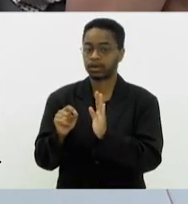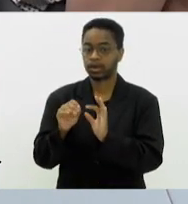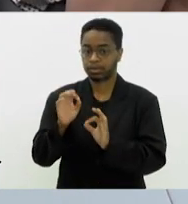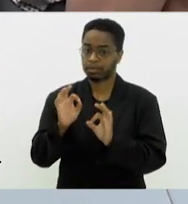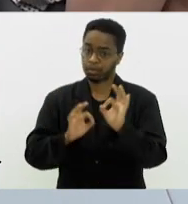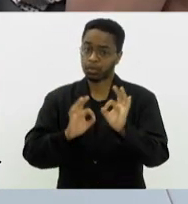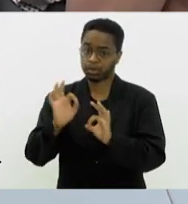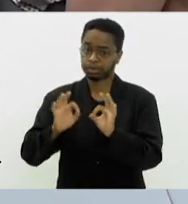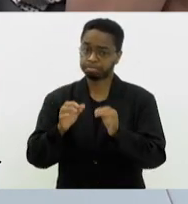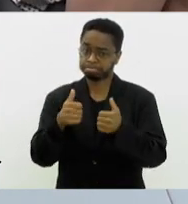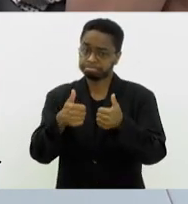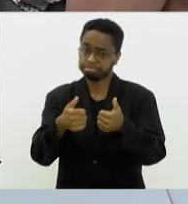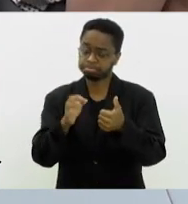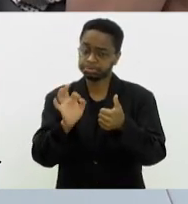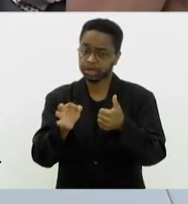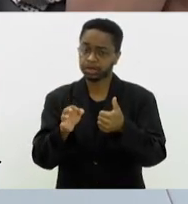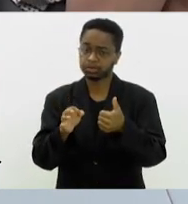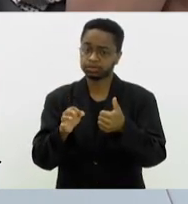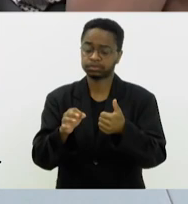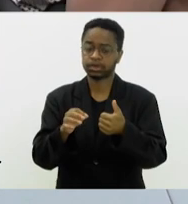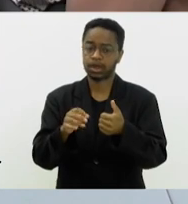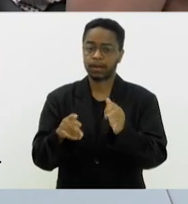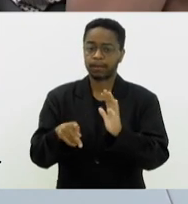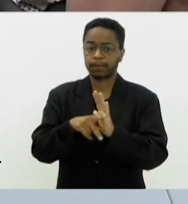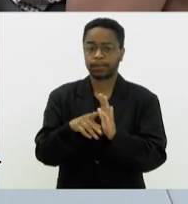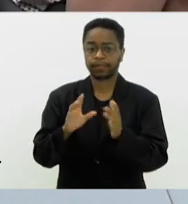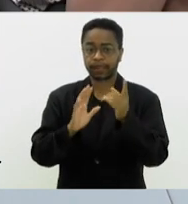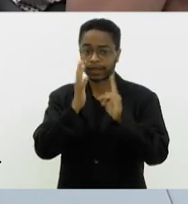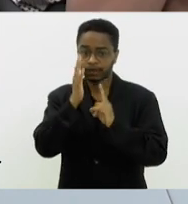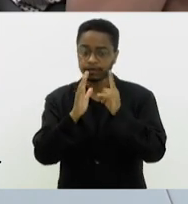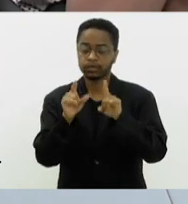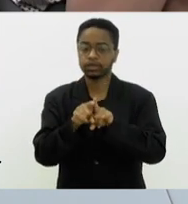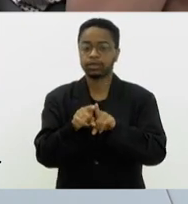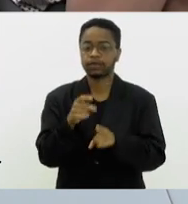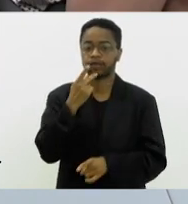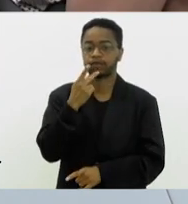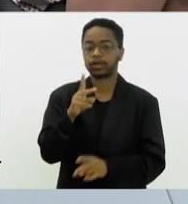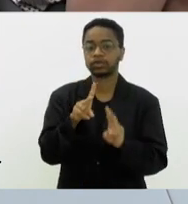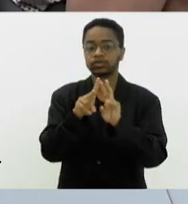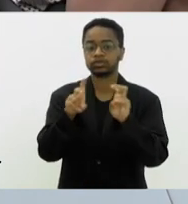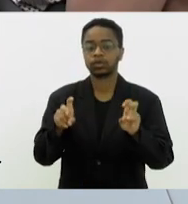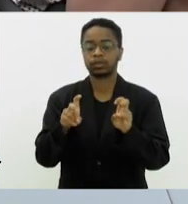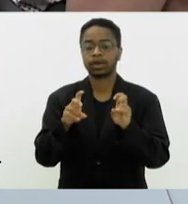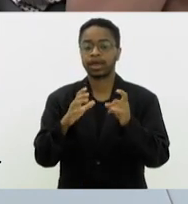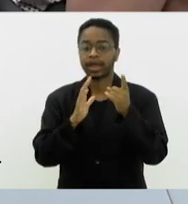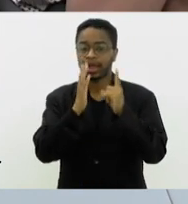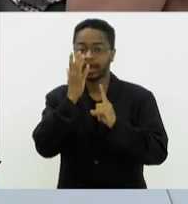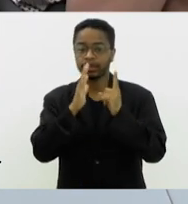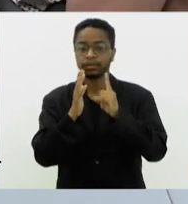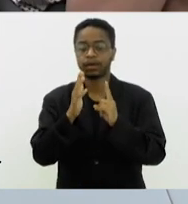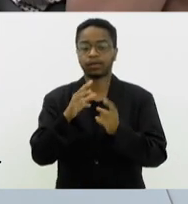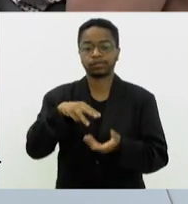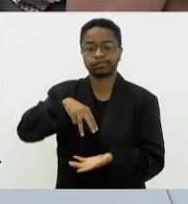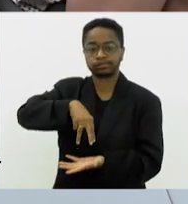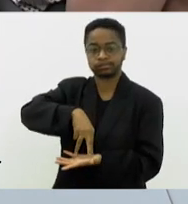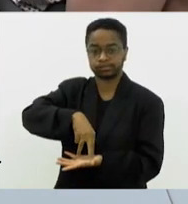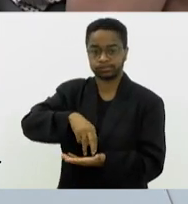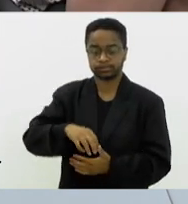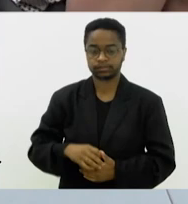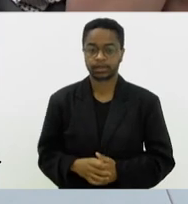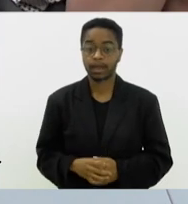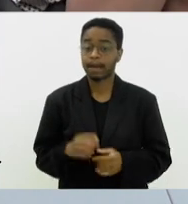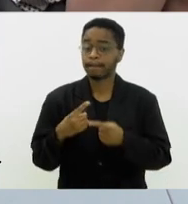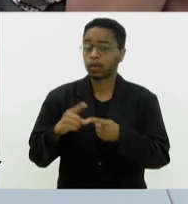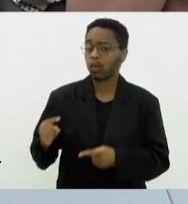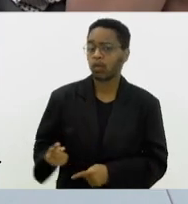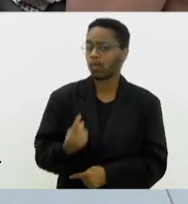justíssimos no carnaval e cita especificamente o carnaval da Marquês de Sapucaí. É o único